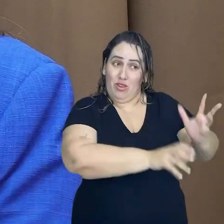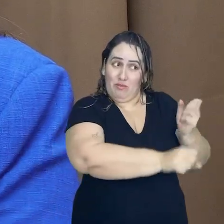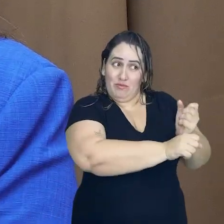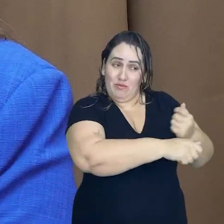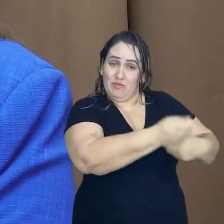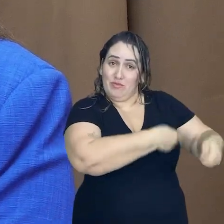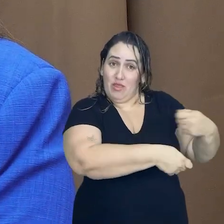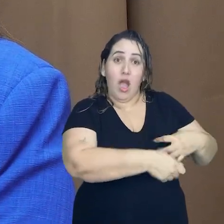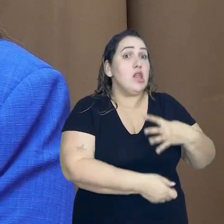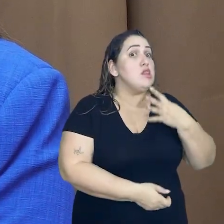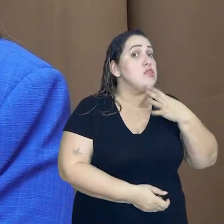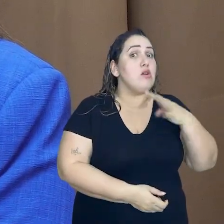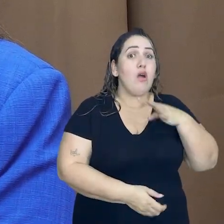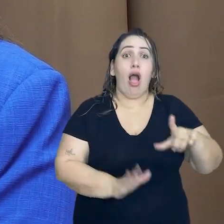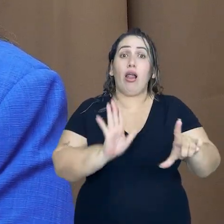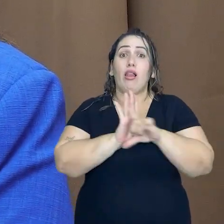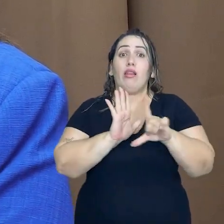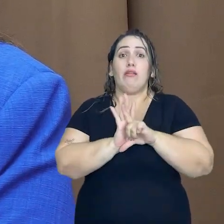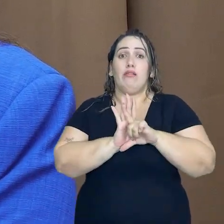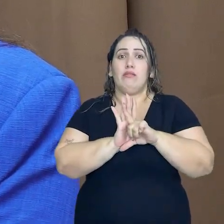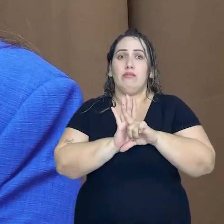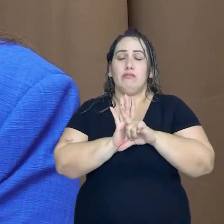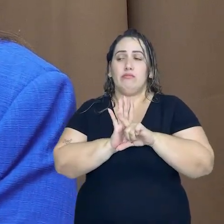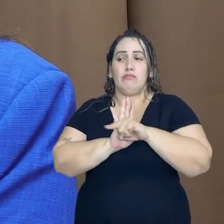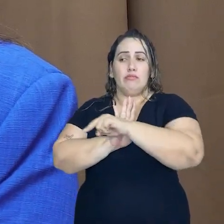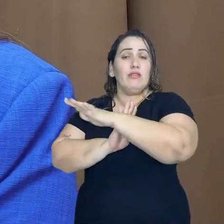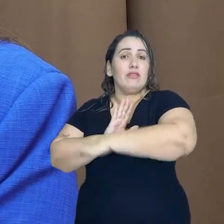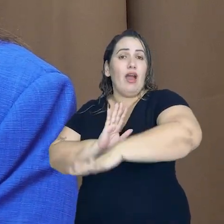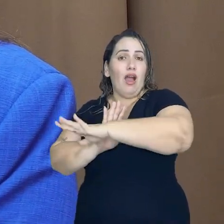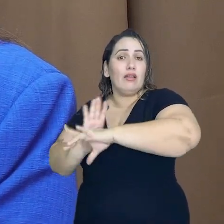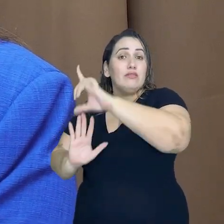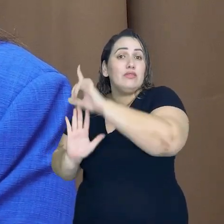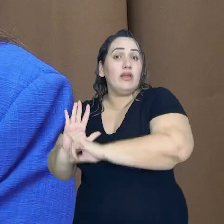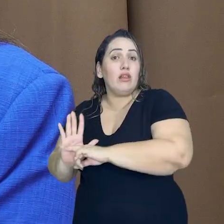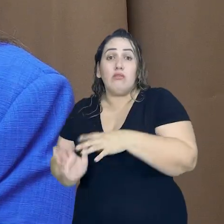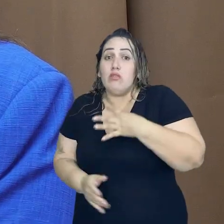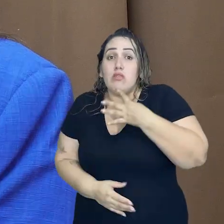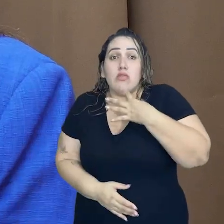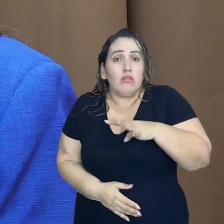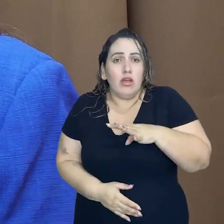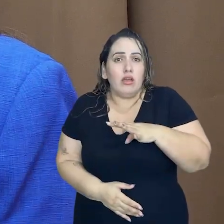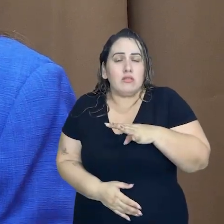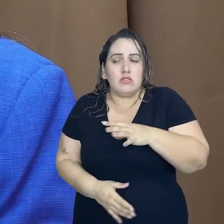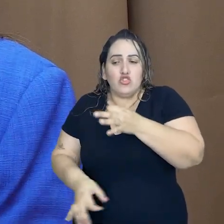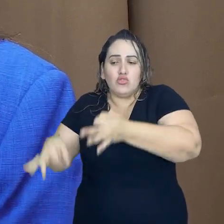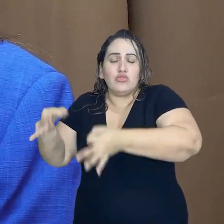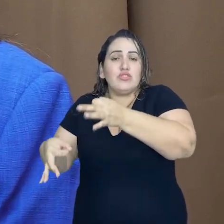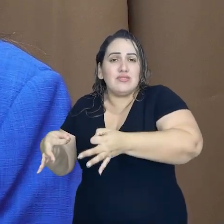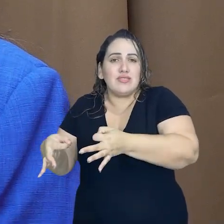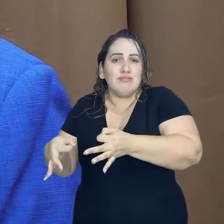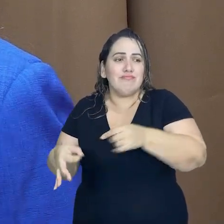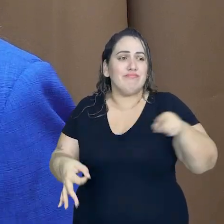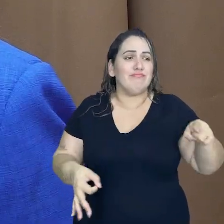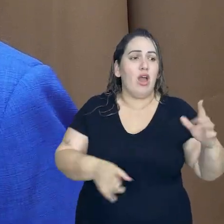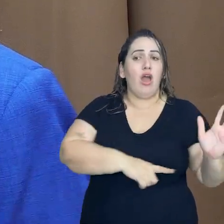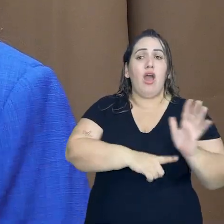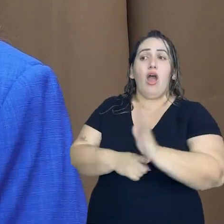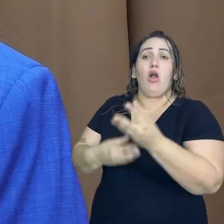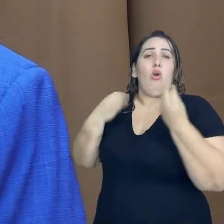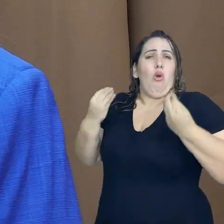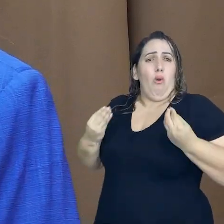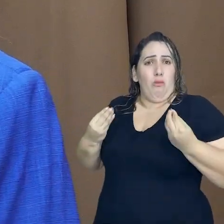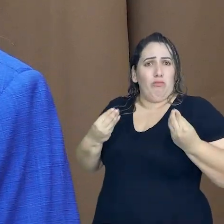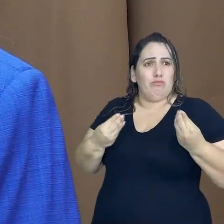não conhece a legislação, que é eminentemente jurídica, né, ele também vai